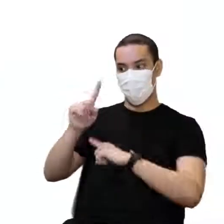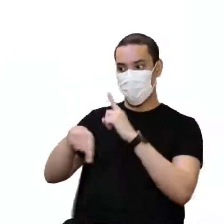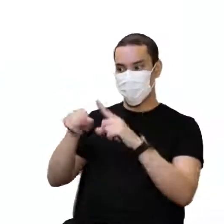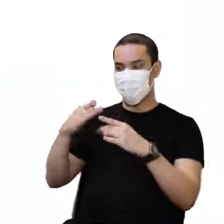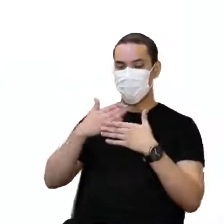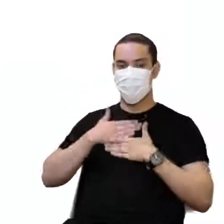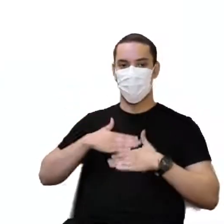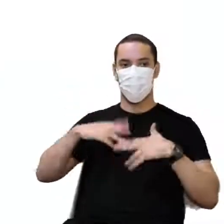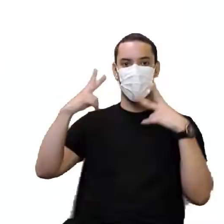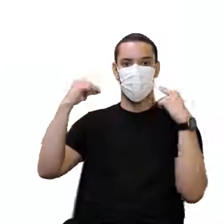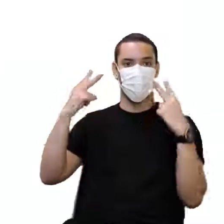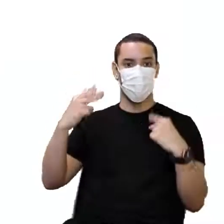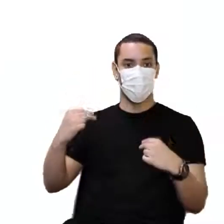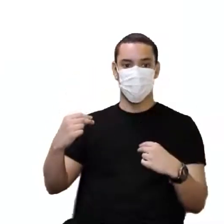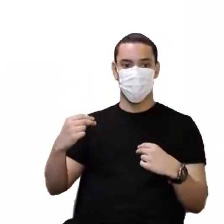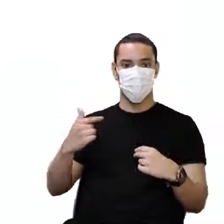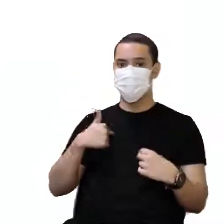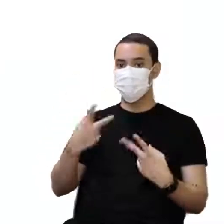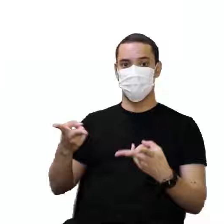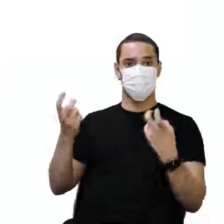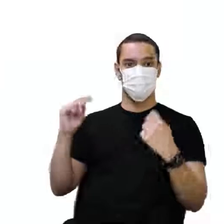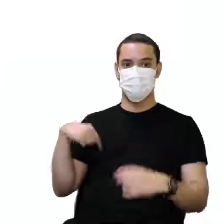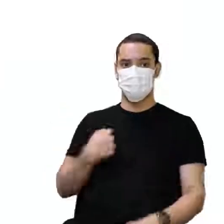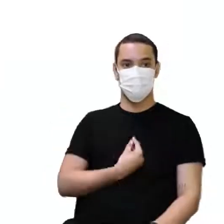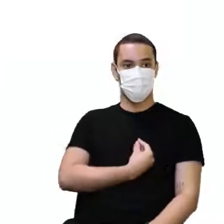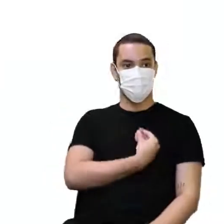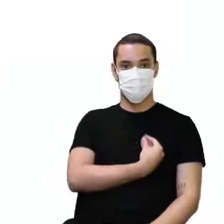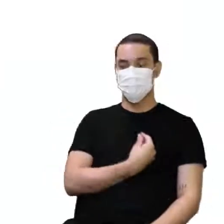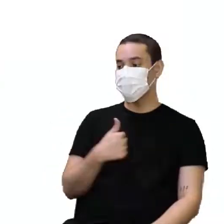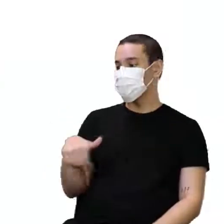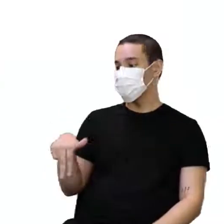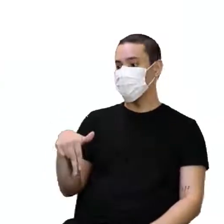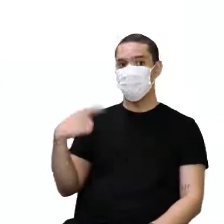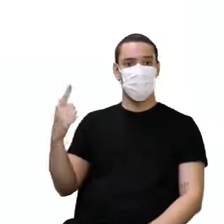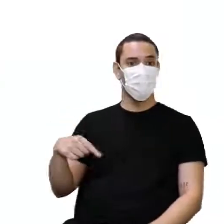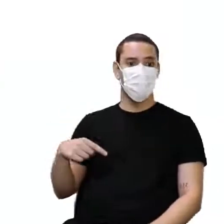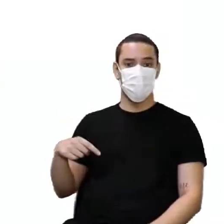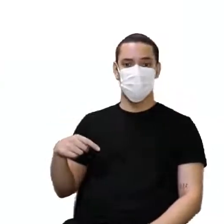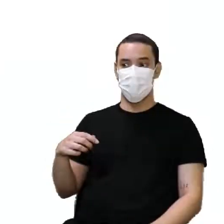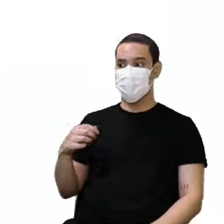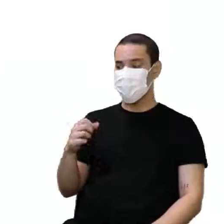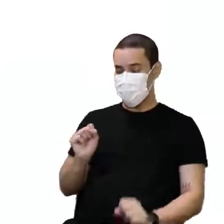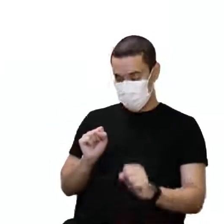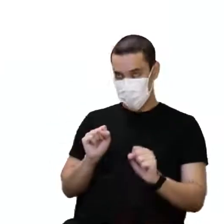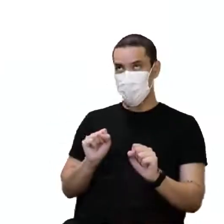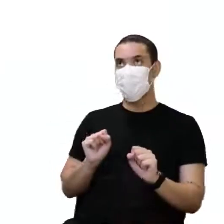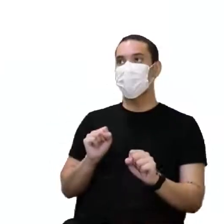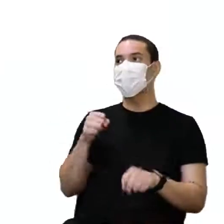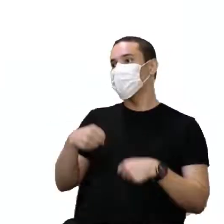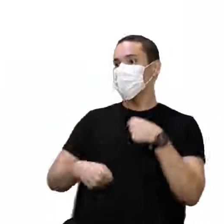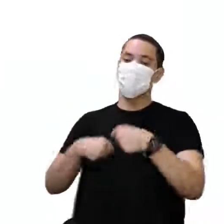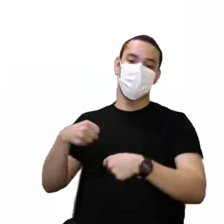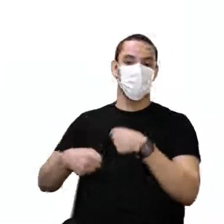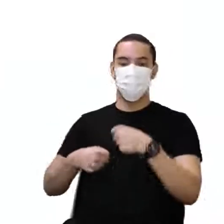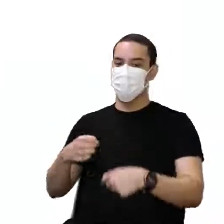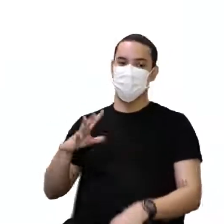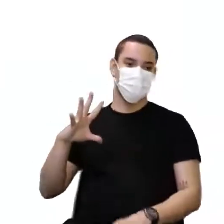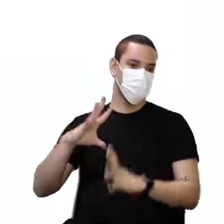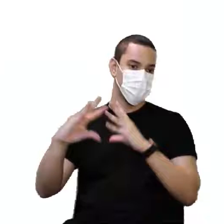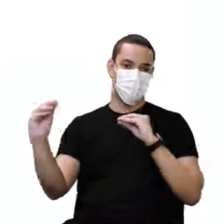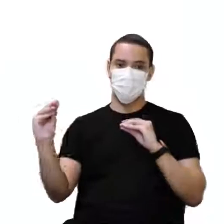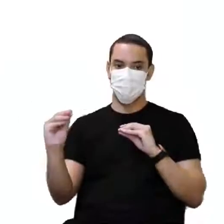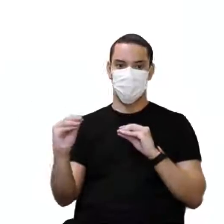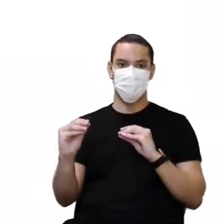ficou tranquila, ela levantou, nem percebeu que a gente estava ali, né? Levantou e foi embora, sumiu. Do jeito que ela estava ali, sumiu. Como que é a camuflagem